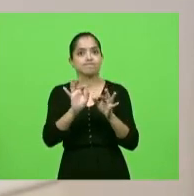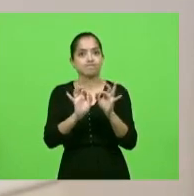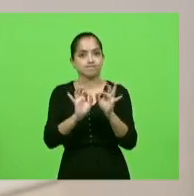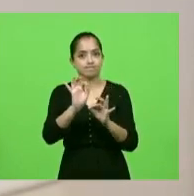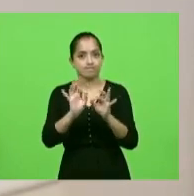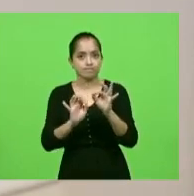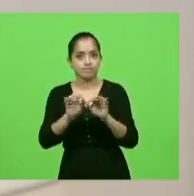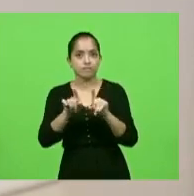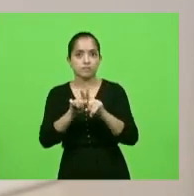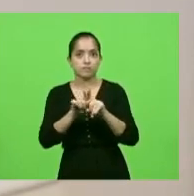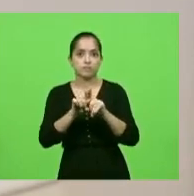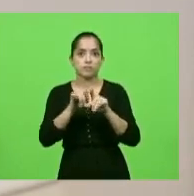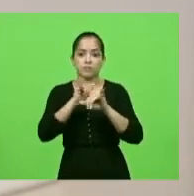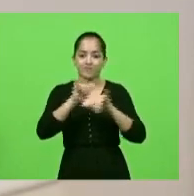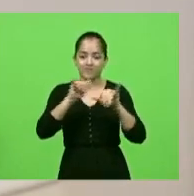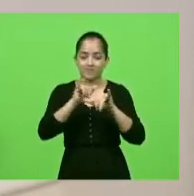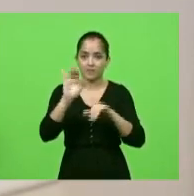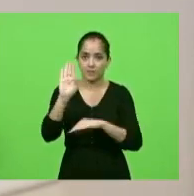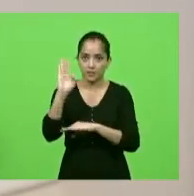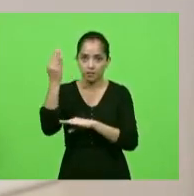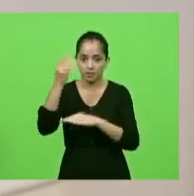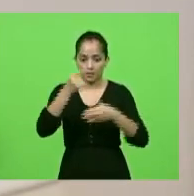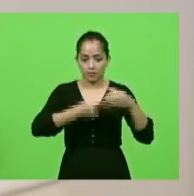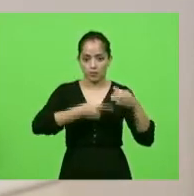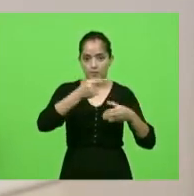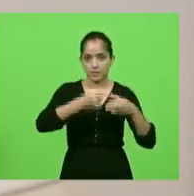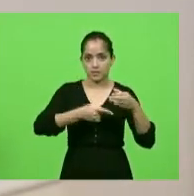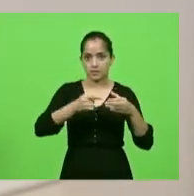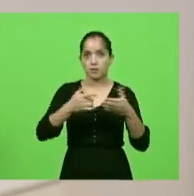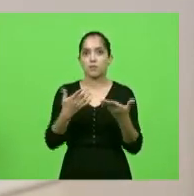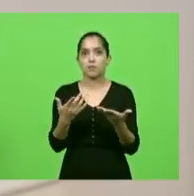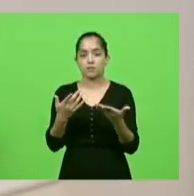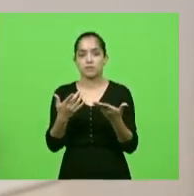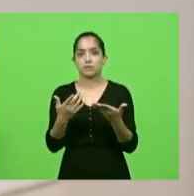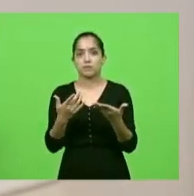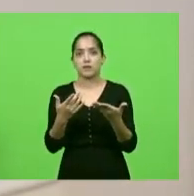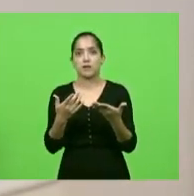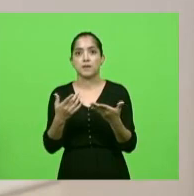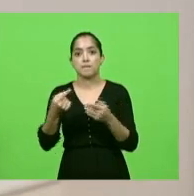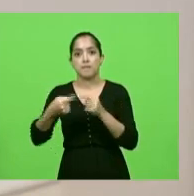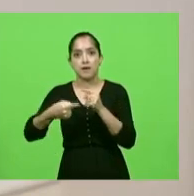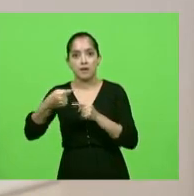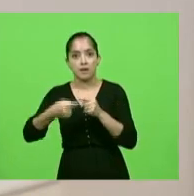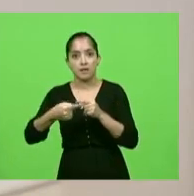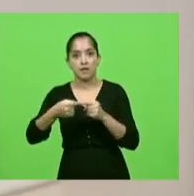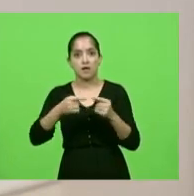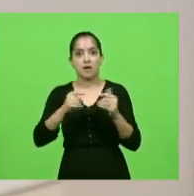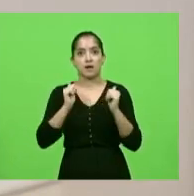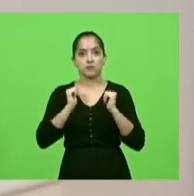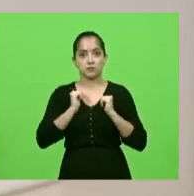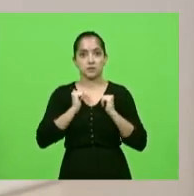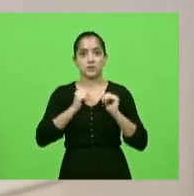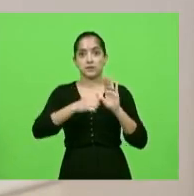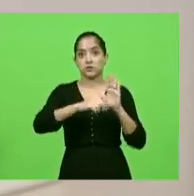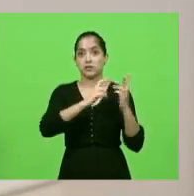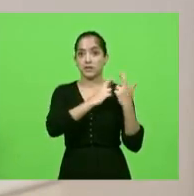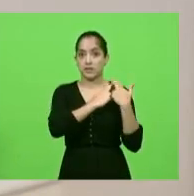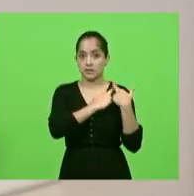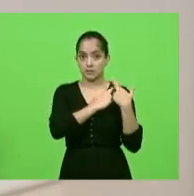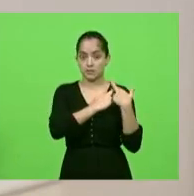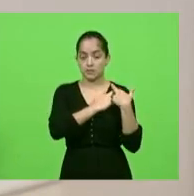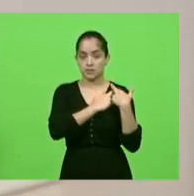prestar informações falsas à Comissão Parlamentar de Inquérito e da ausência de responsabilização dos